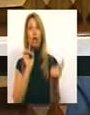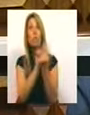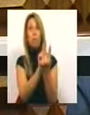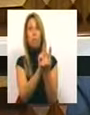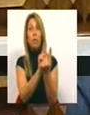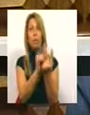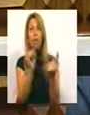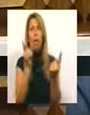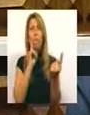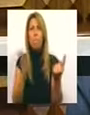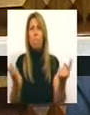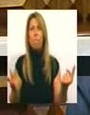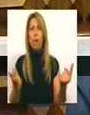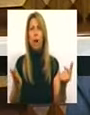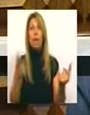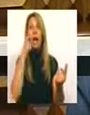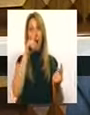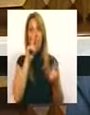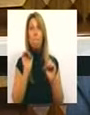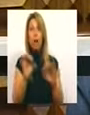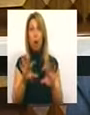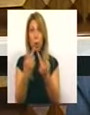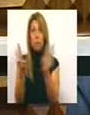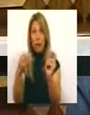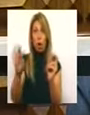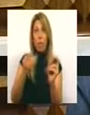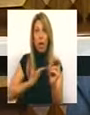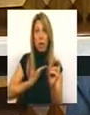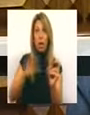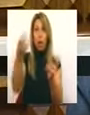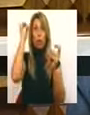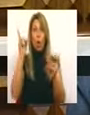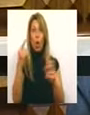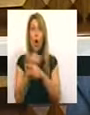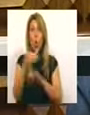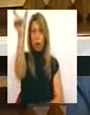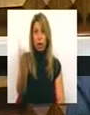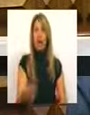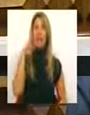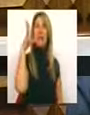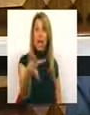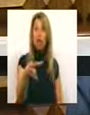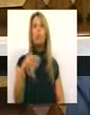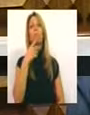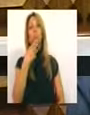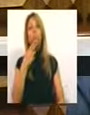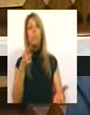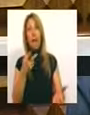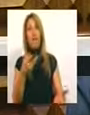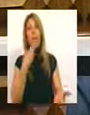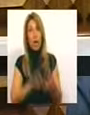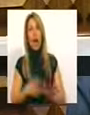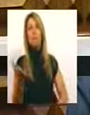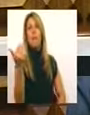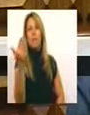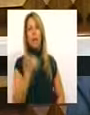Quem é mentiroso não é a bancada do PSD. Falta aí alguma verdade naquilo que o senhor diz e naquilo que o senhor afirma. Senhor Ministro, relativamente àquilo que